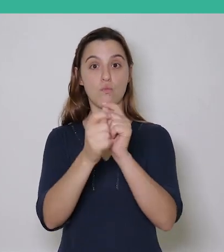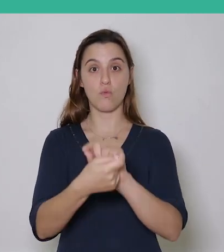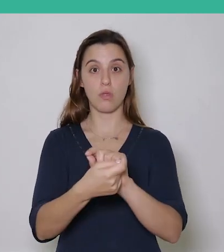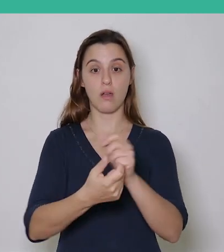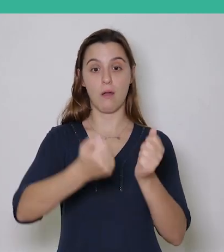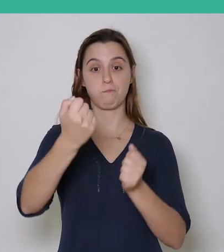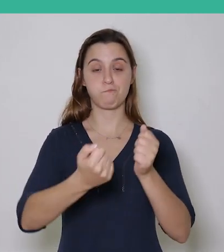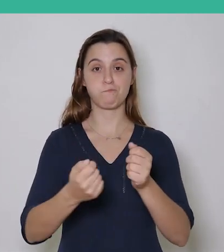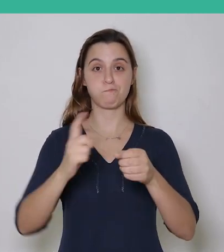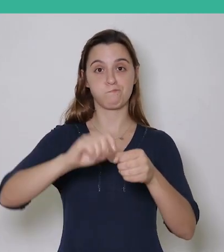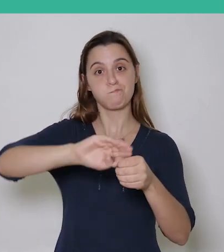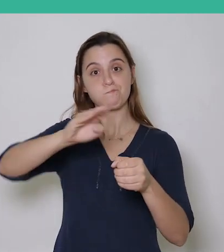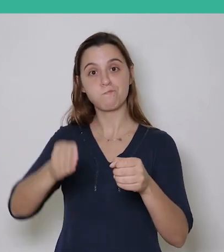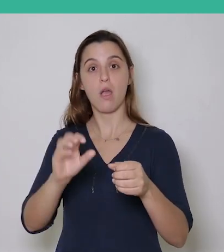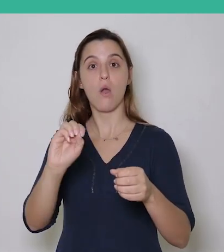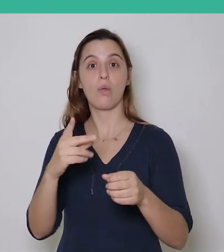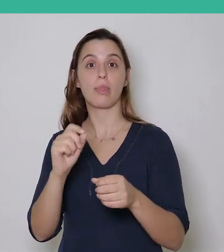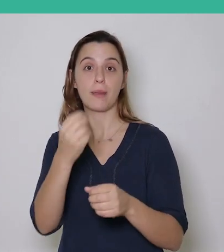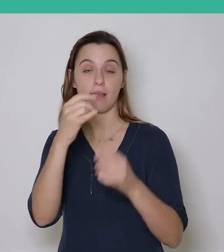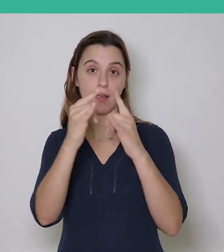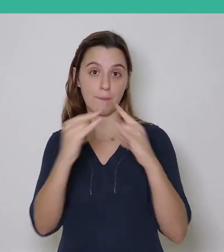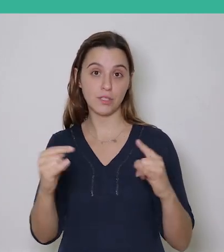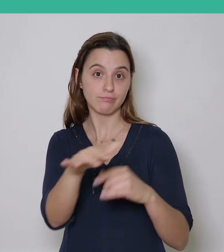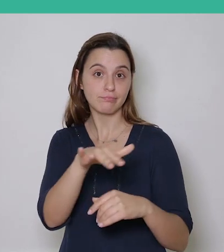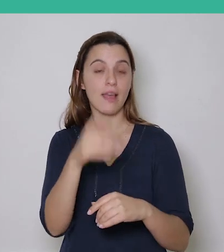área reservada a autocaravanas